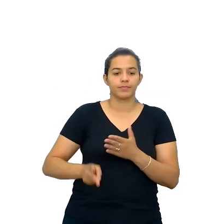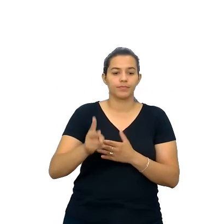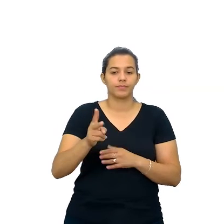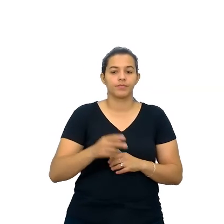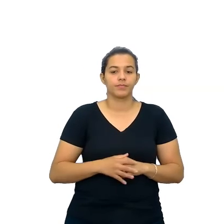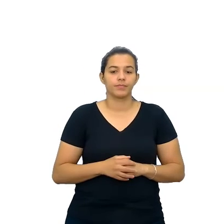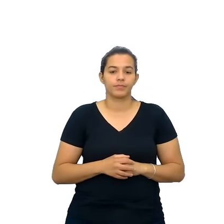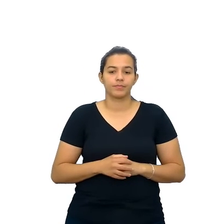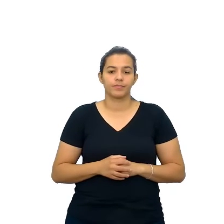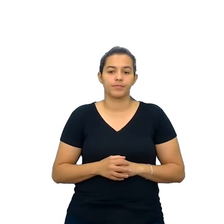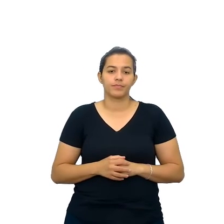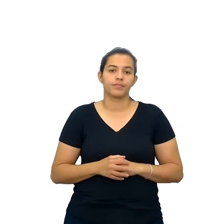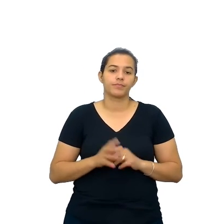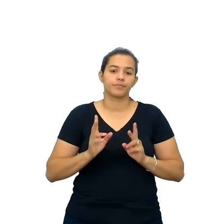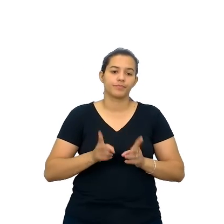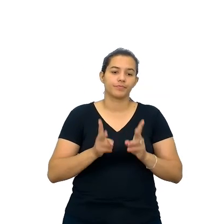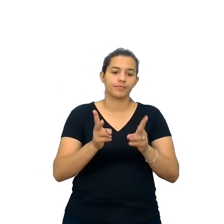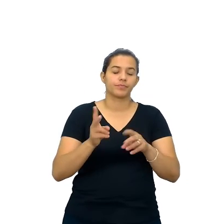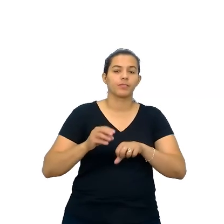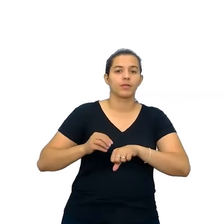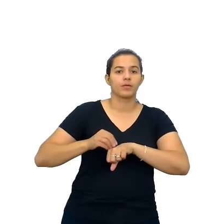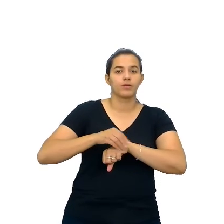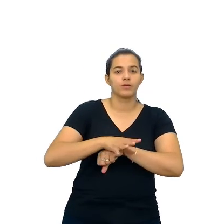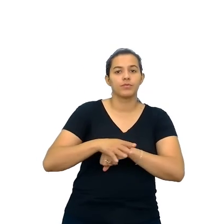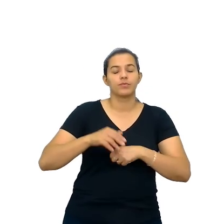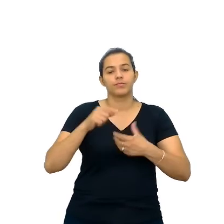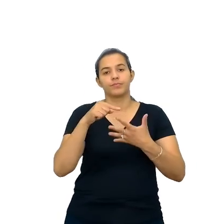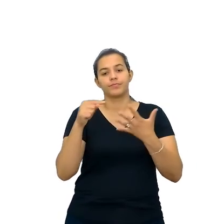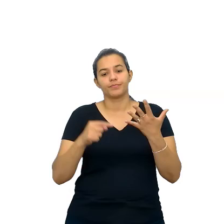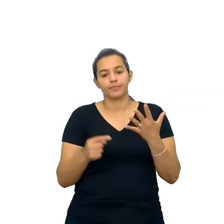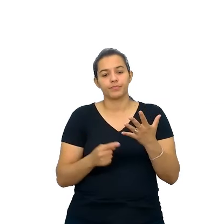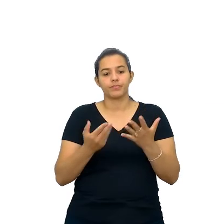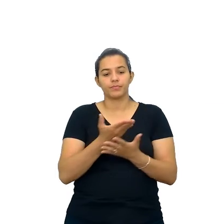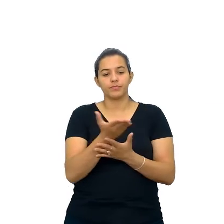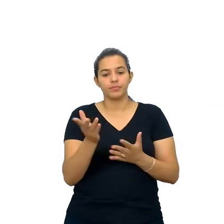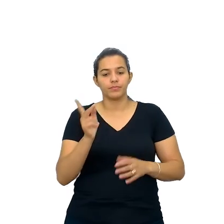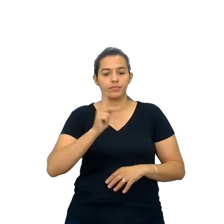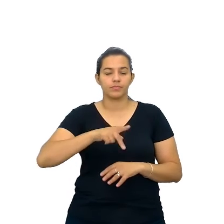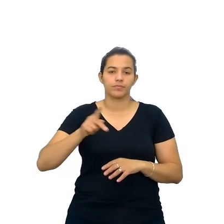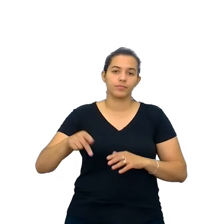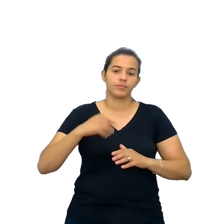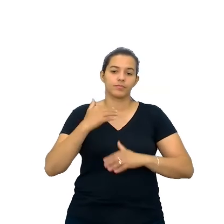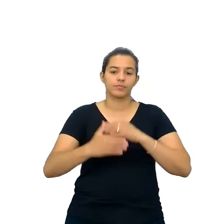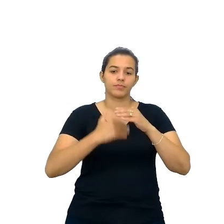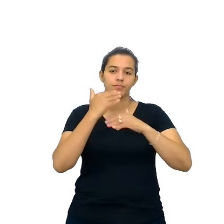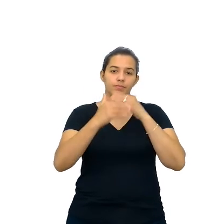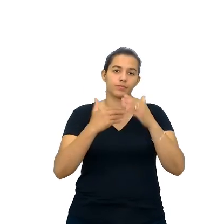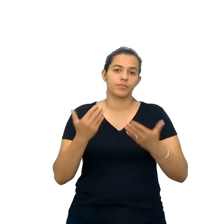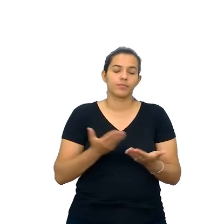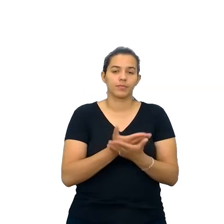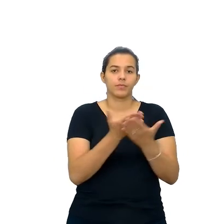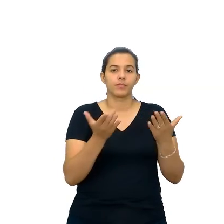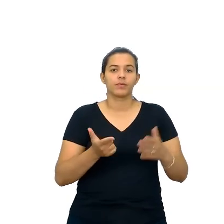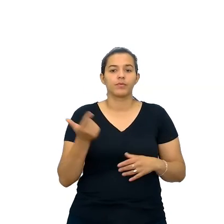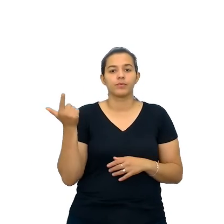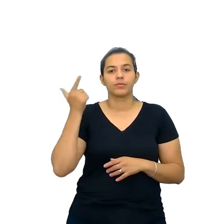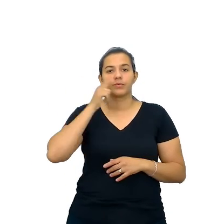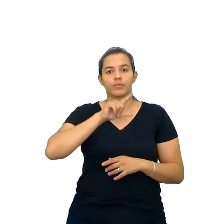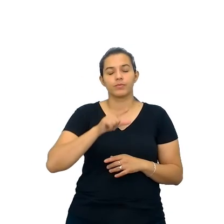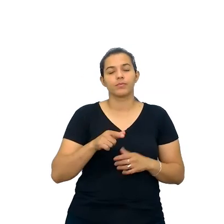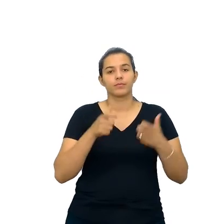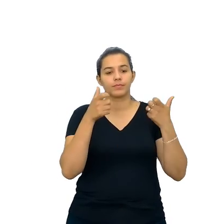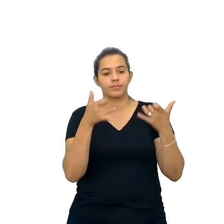né? Como sempre, nós trazemos aqui, professor, a sugestão de desdobramento para que vocês possam,